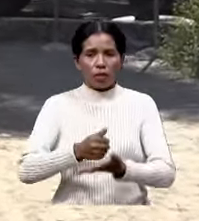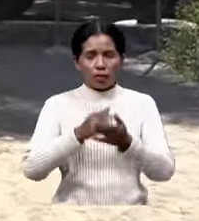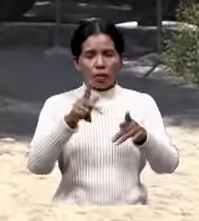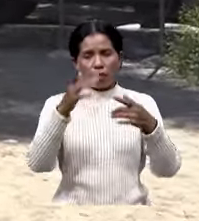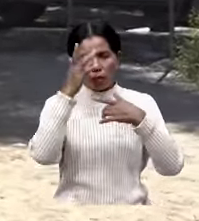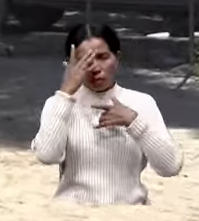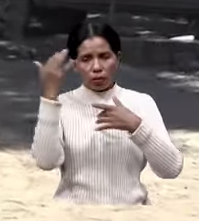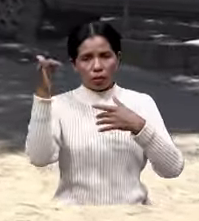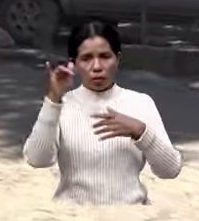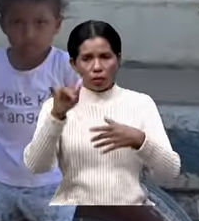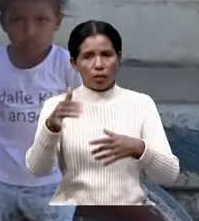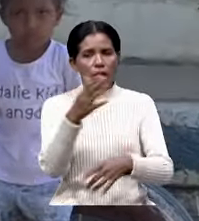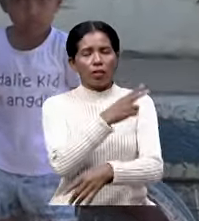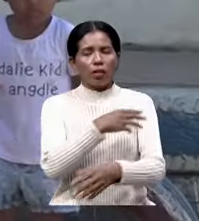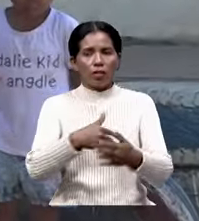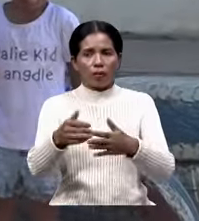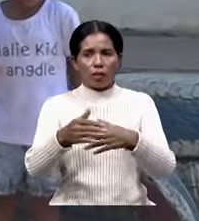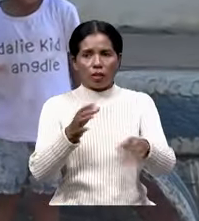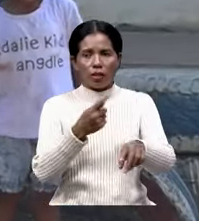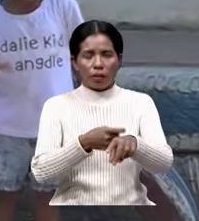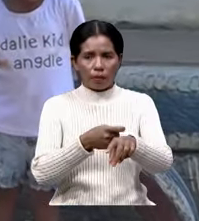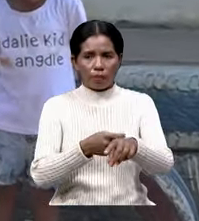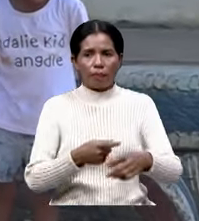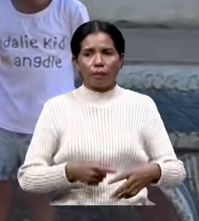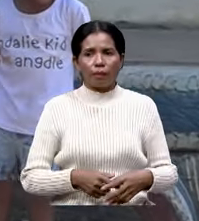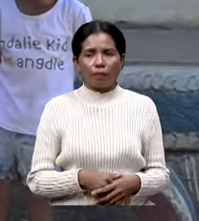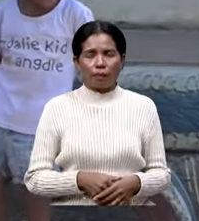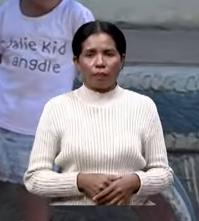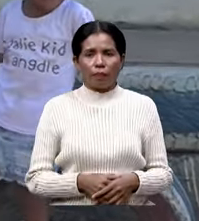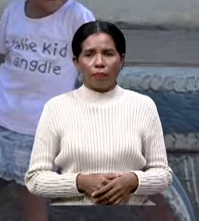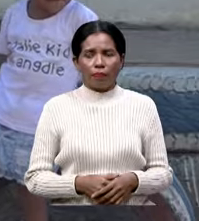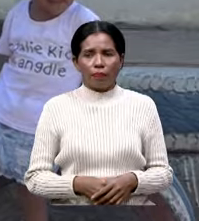Siranebe a tu consulta e a qualquer tempo. Azinha Lola, Dilma Suzetti, GMNI.